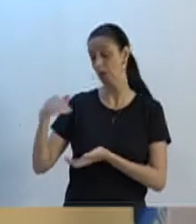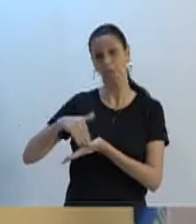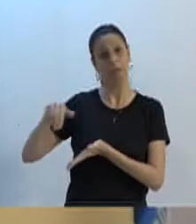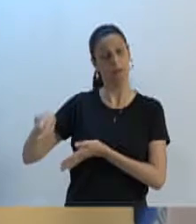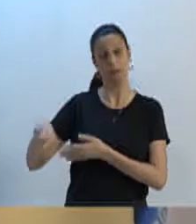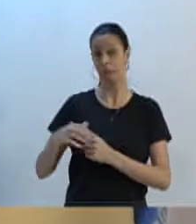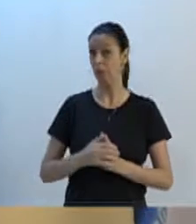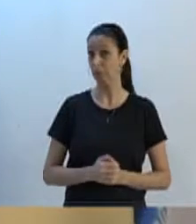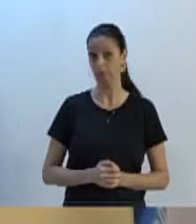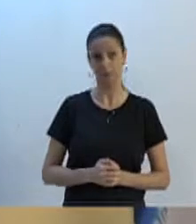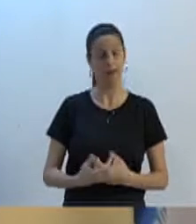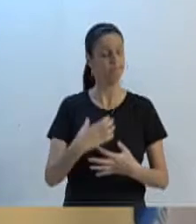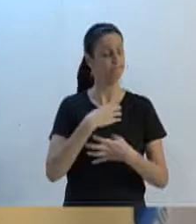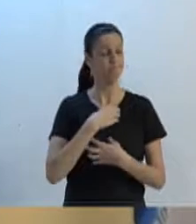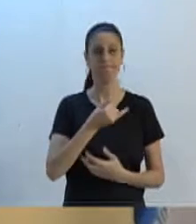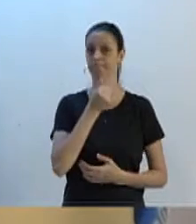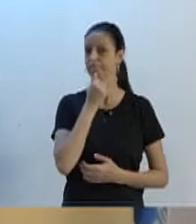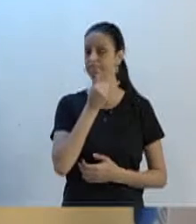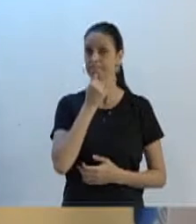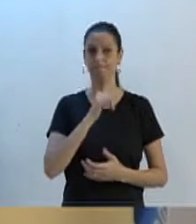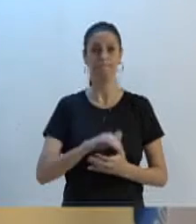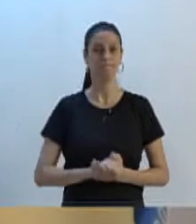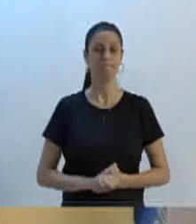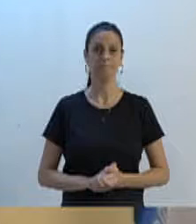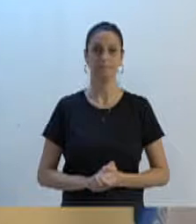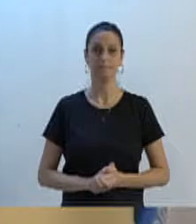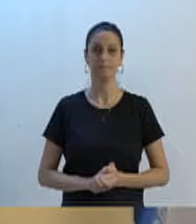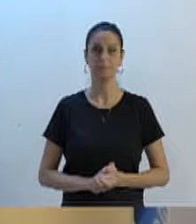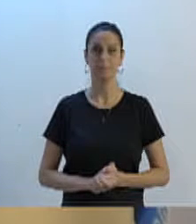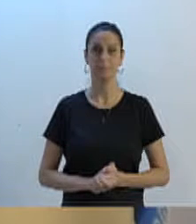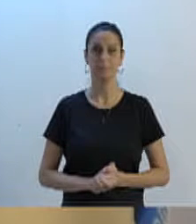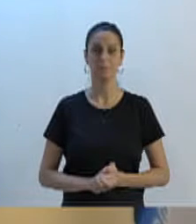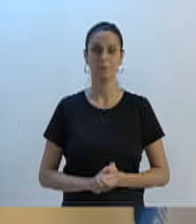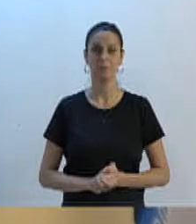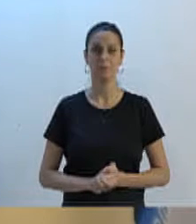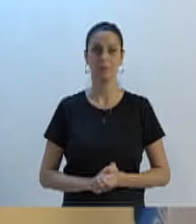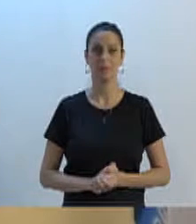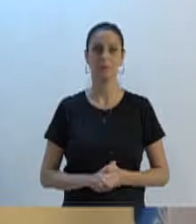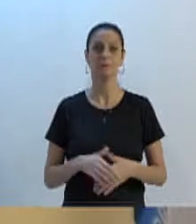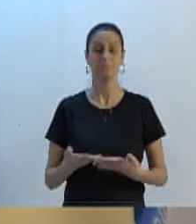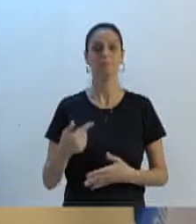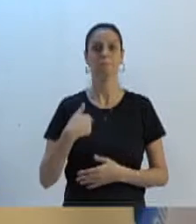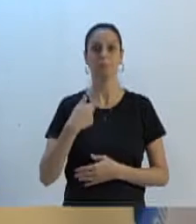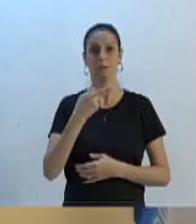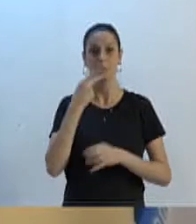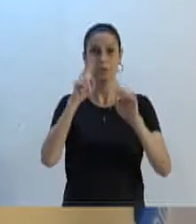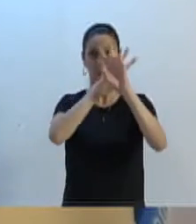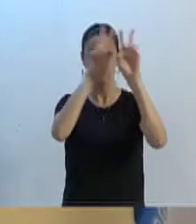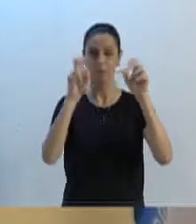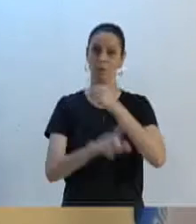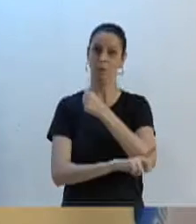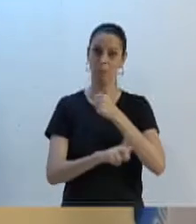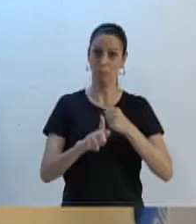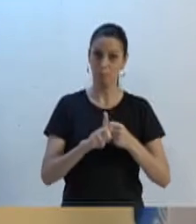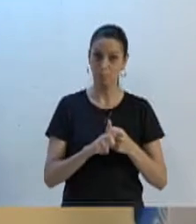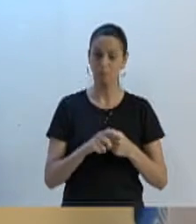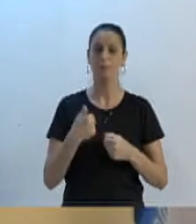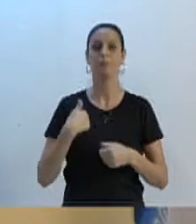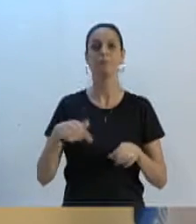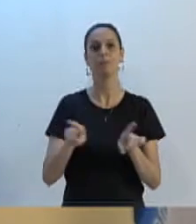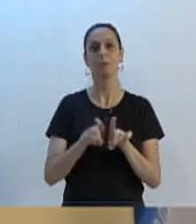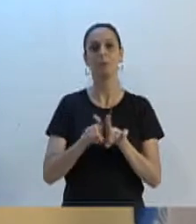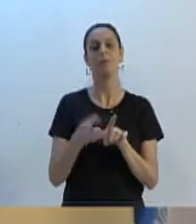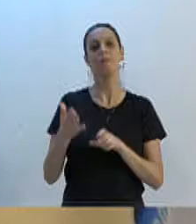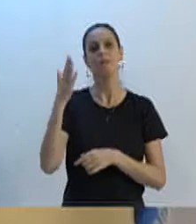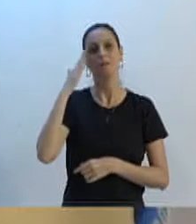isso é lamentável aproveitando que estou falando sobre o garcia gostaria saber do nosso colega